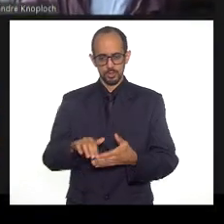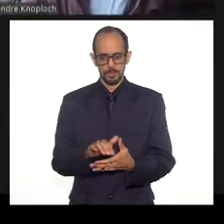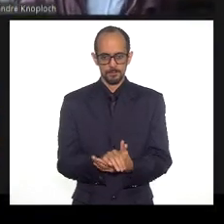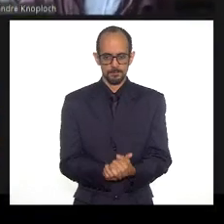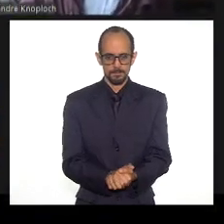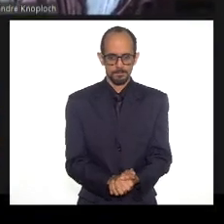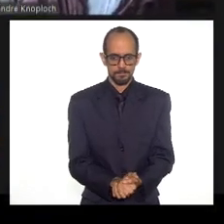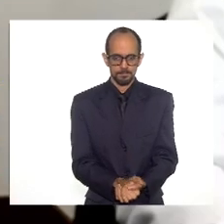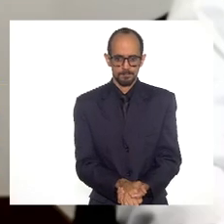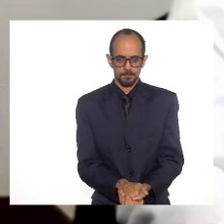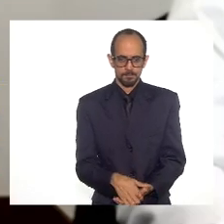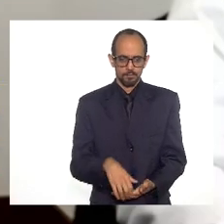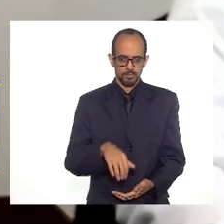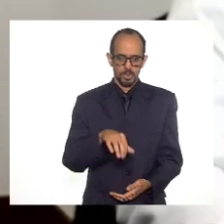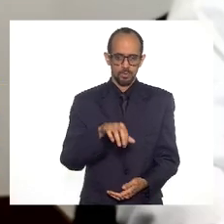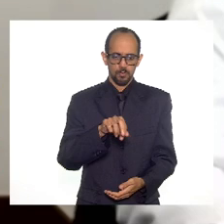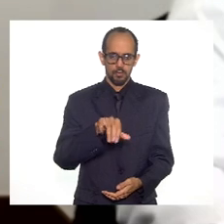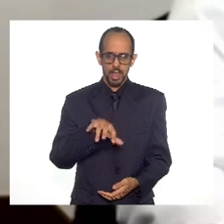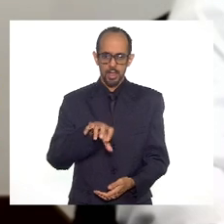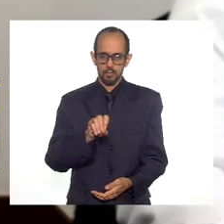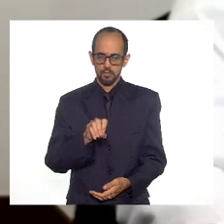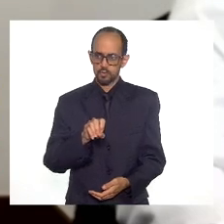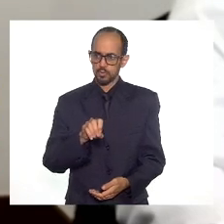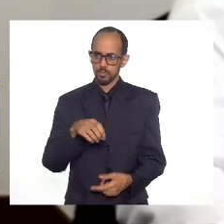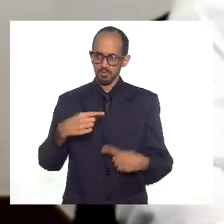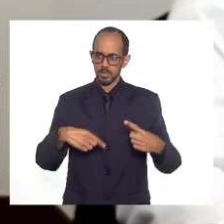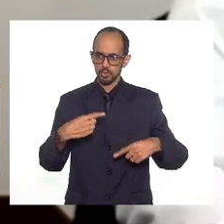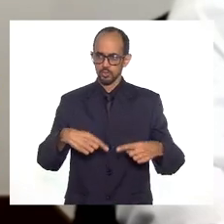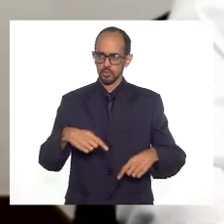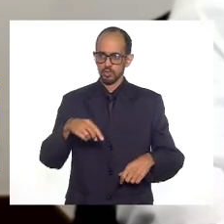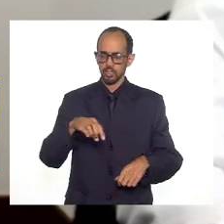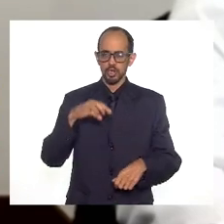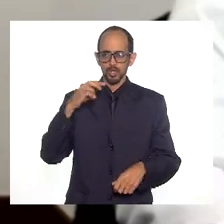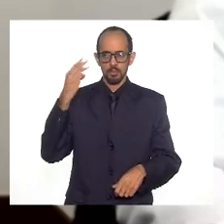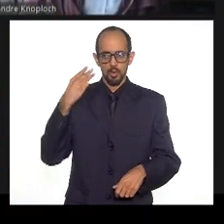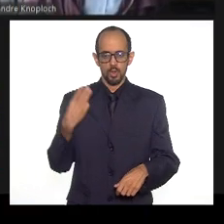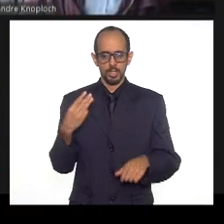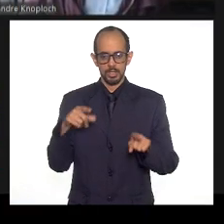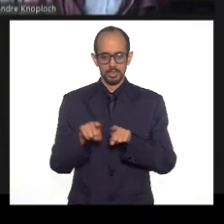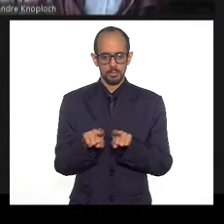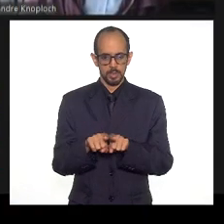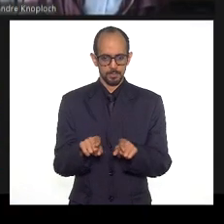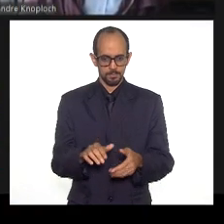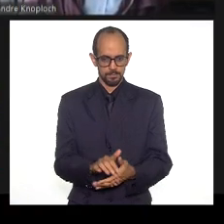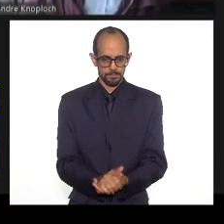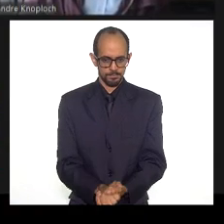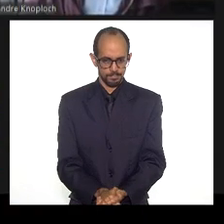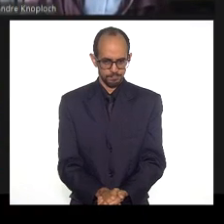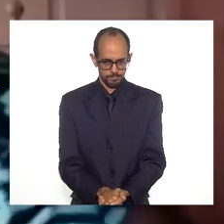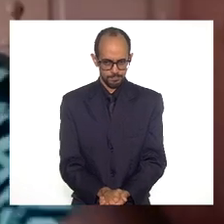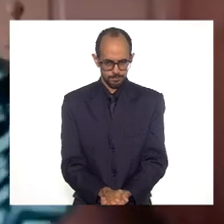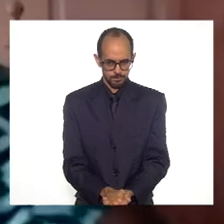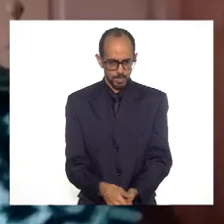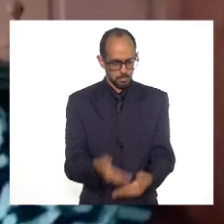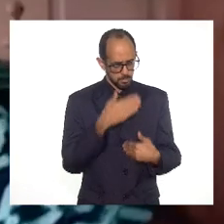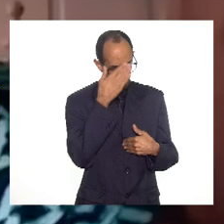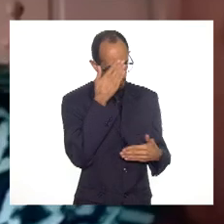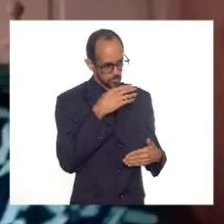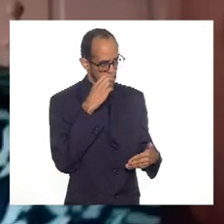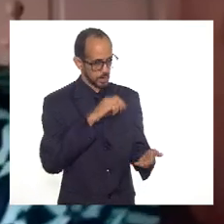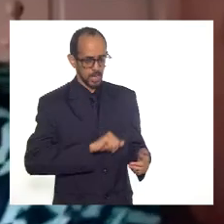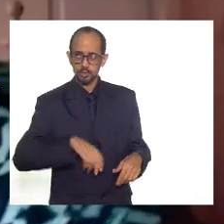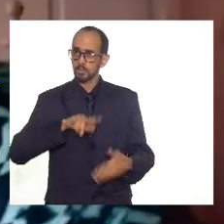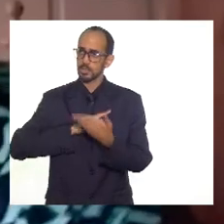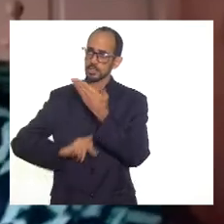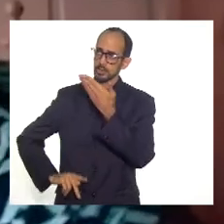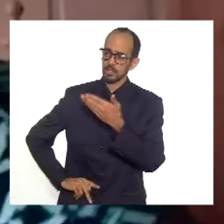Flávio Serafim. Para discutir, Mônica, e agora também Flávio Serafim. Obrigada, presidente. Boa tarde a todos e todas. Boa